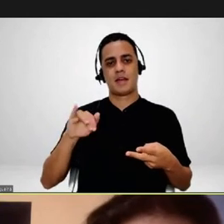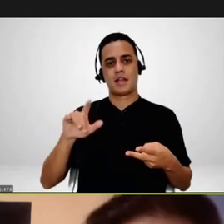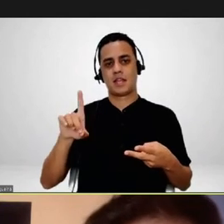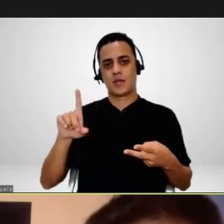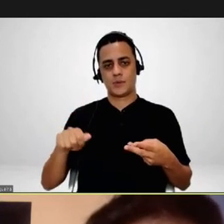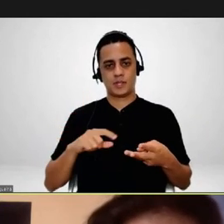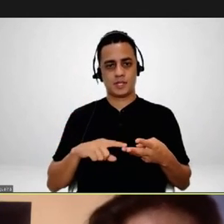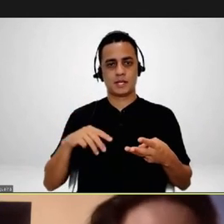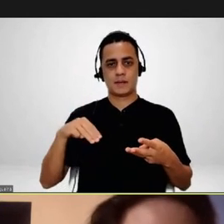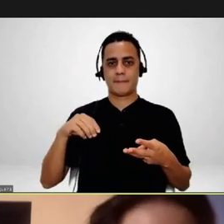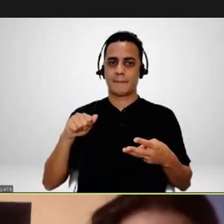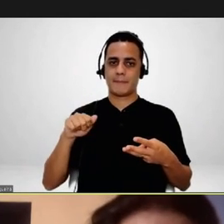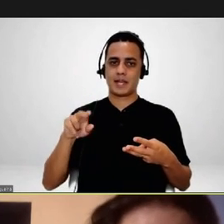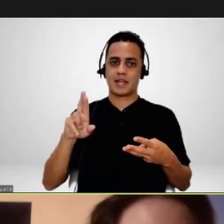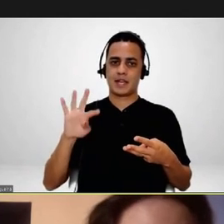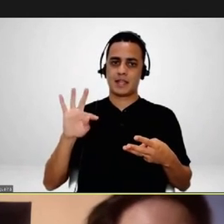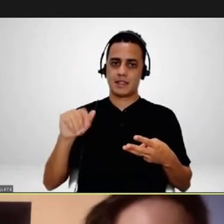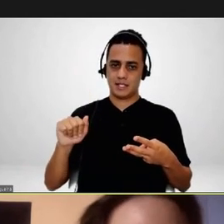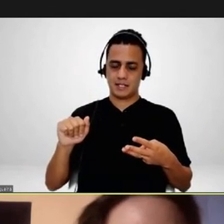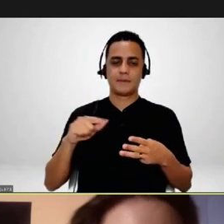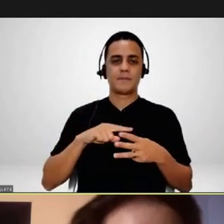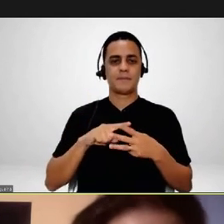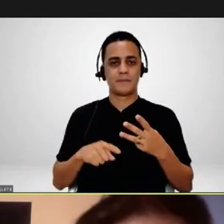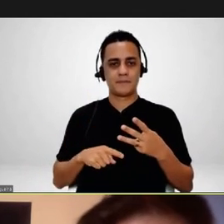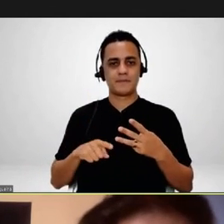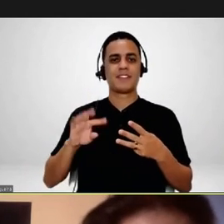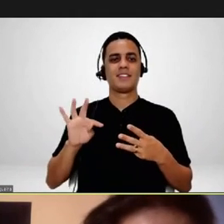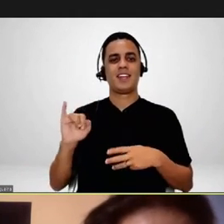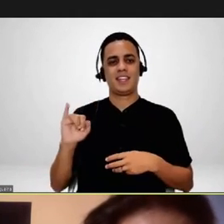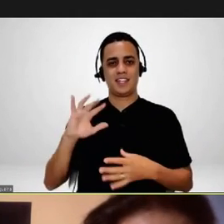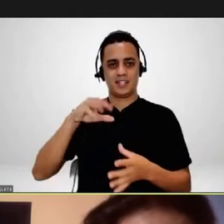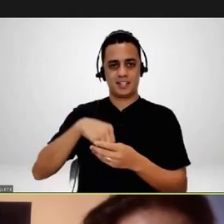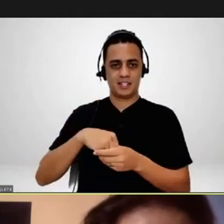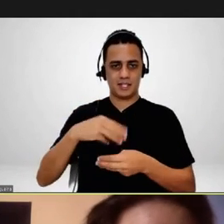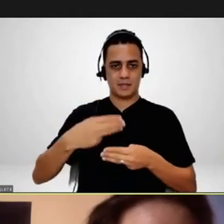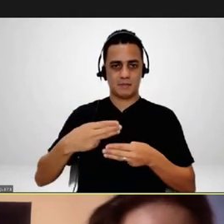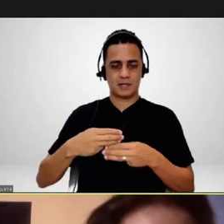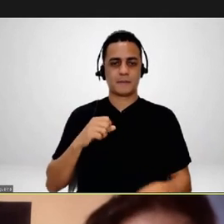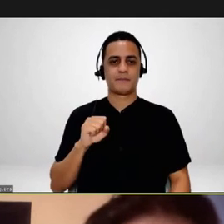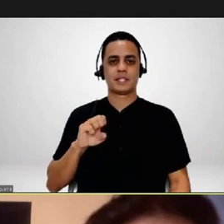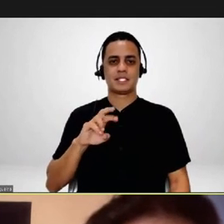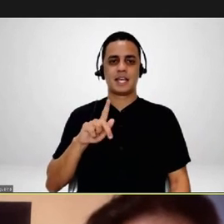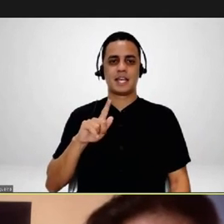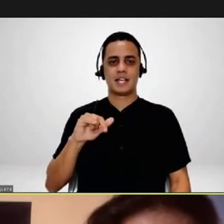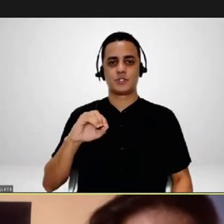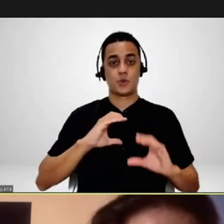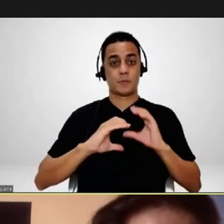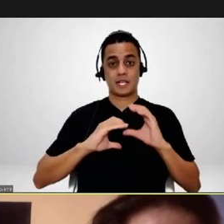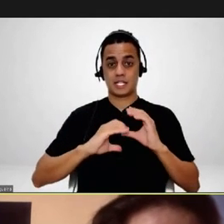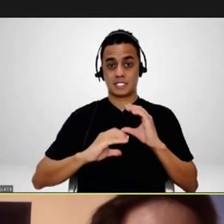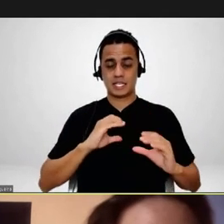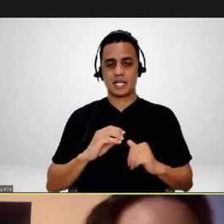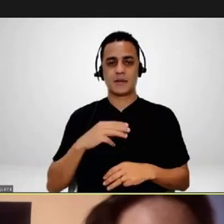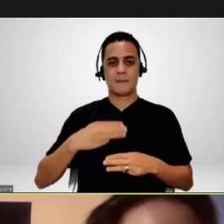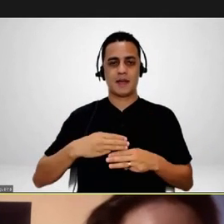Marta Tilento, que são da TI do MAC, o Sérgio Miranda, da comunicação do MAC,